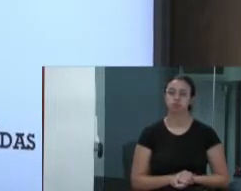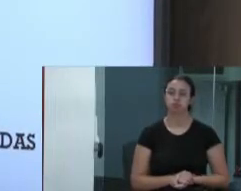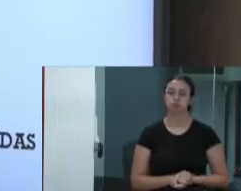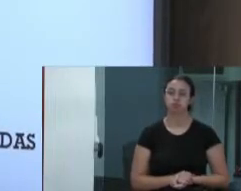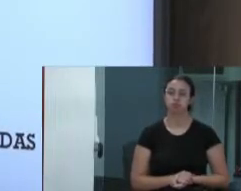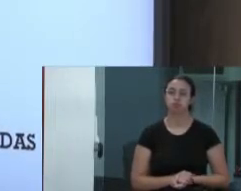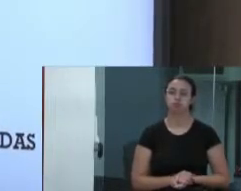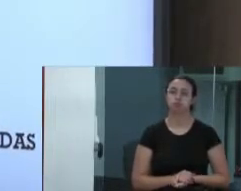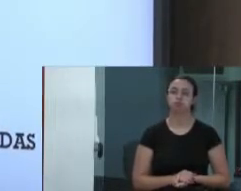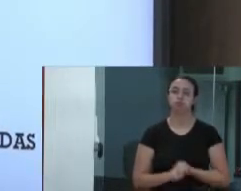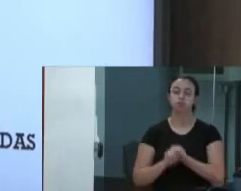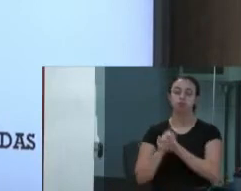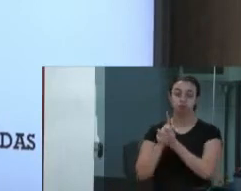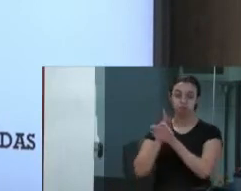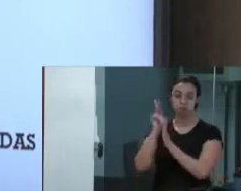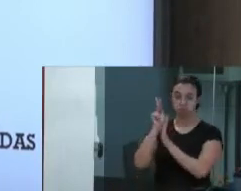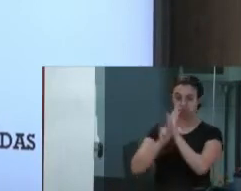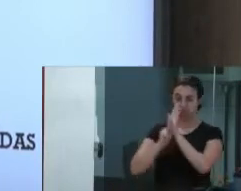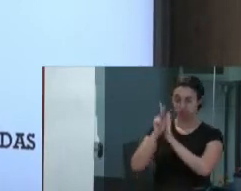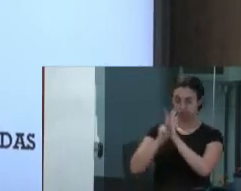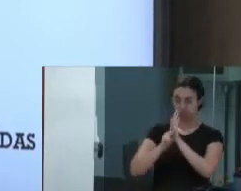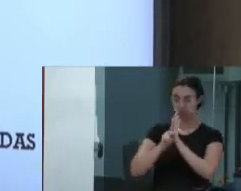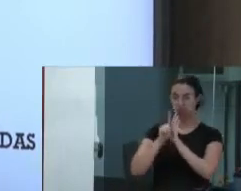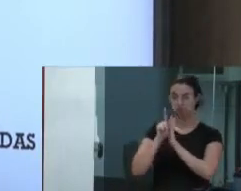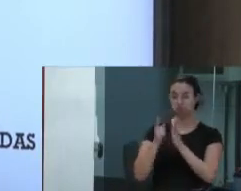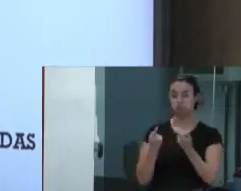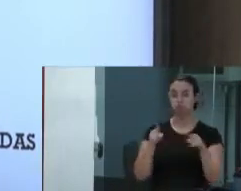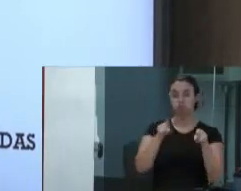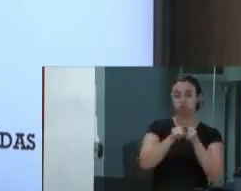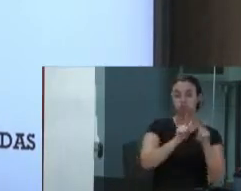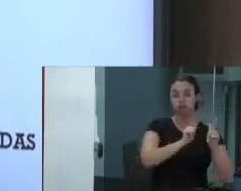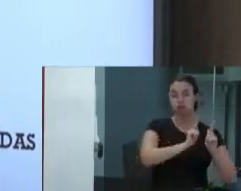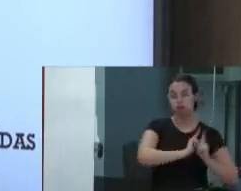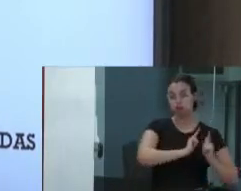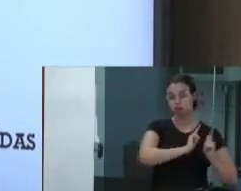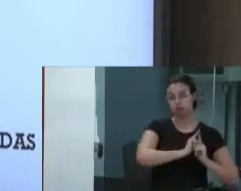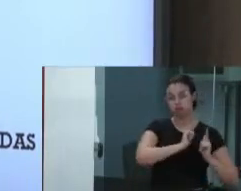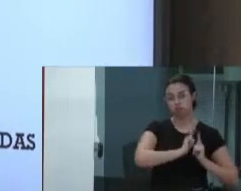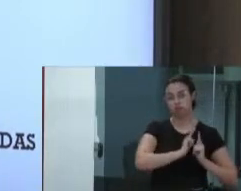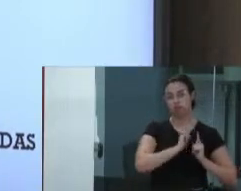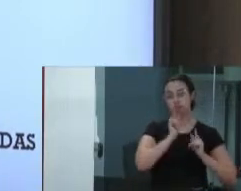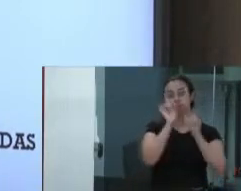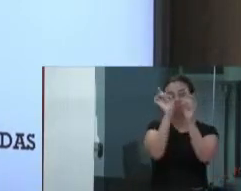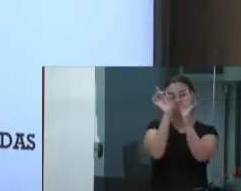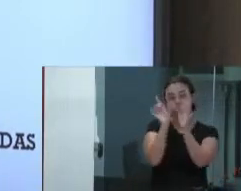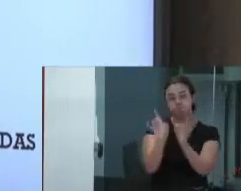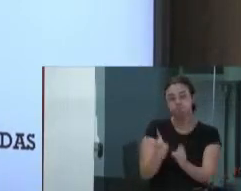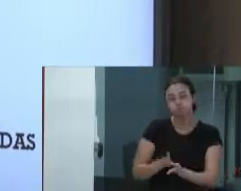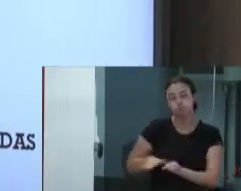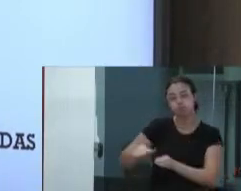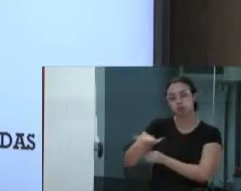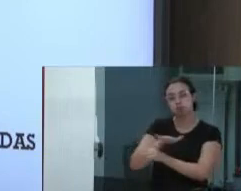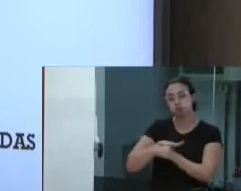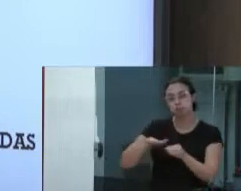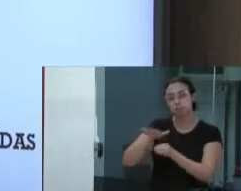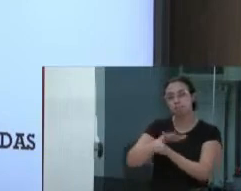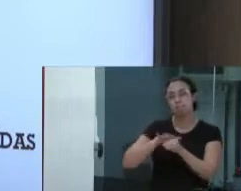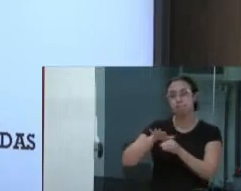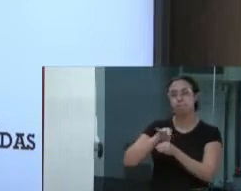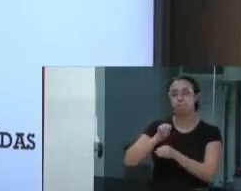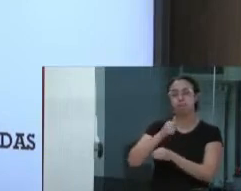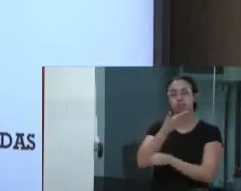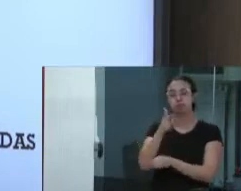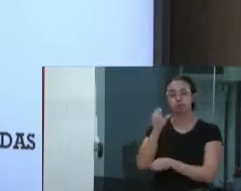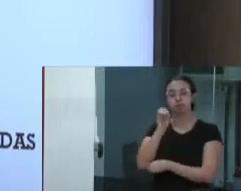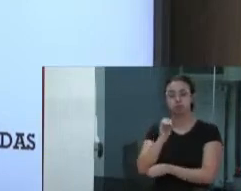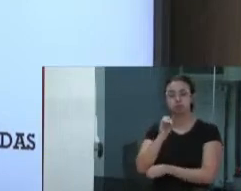A Reforma que Transforma, que é, né, essa parceria com a Gerdau, ela é específica para o bairro Alto São João de Deus, né, o